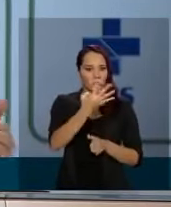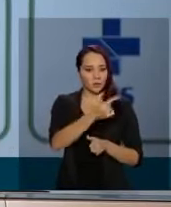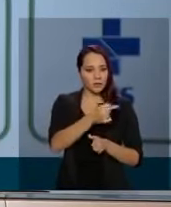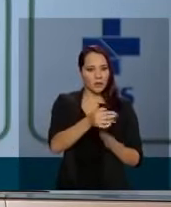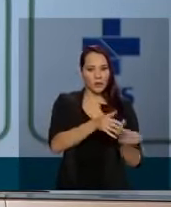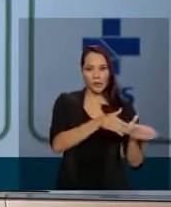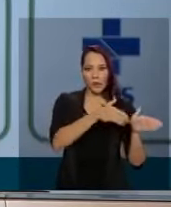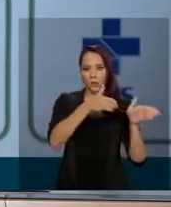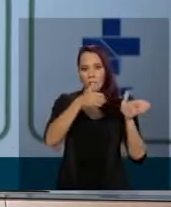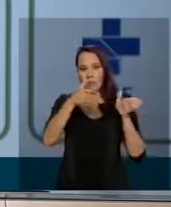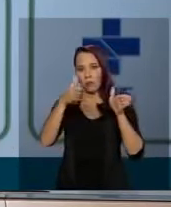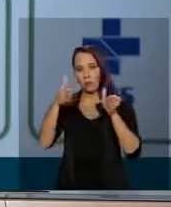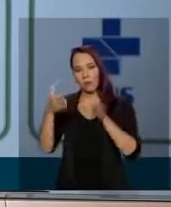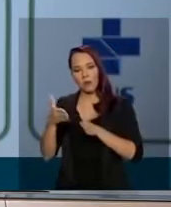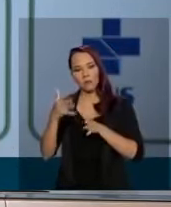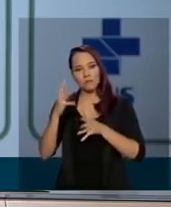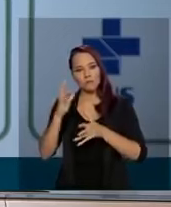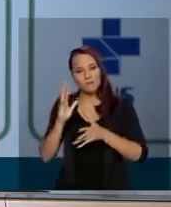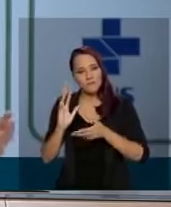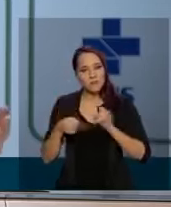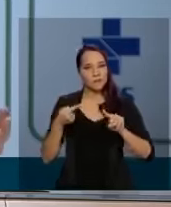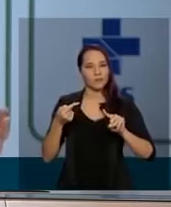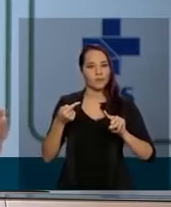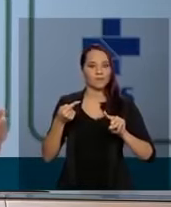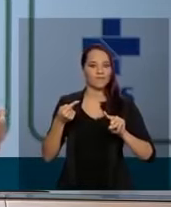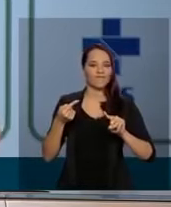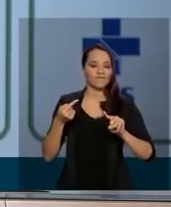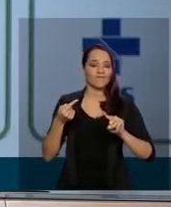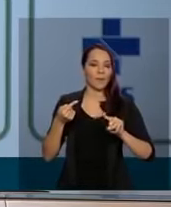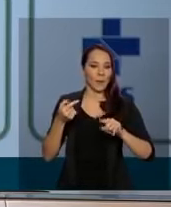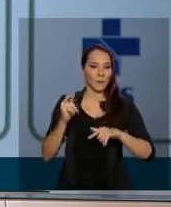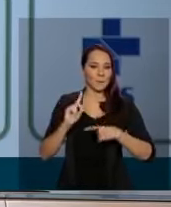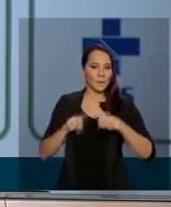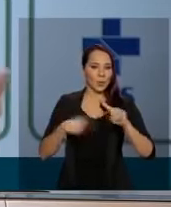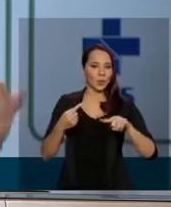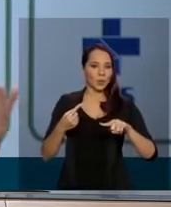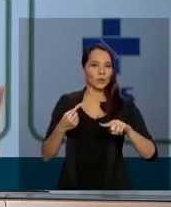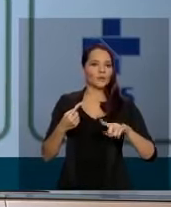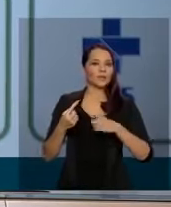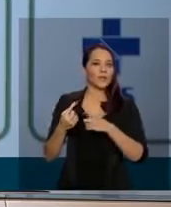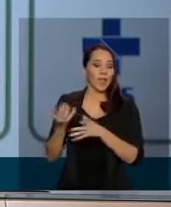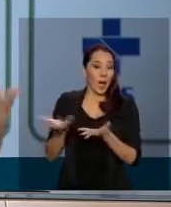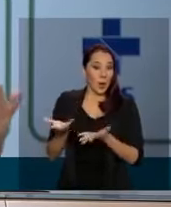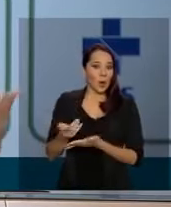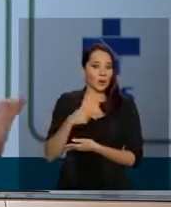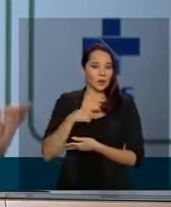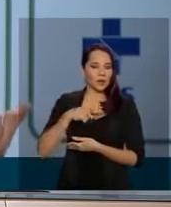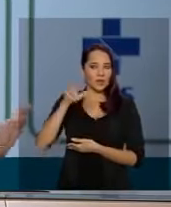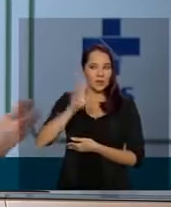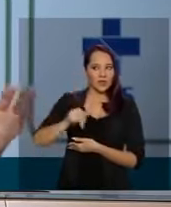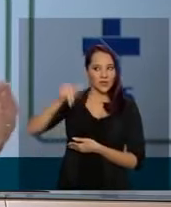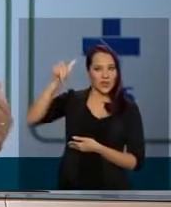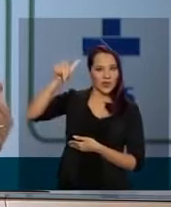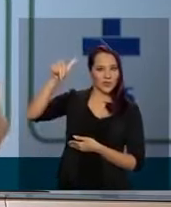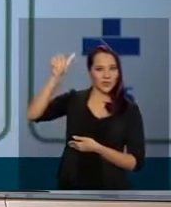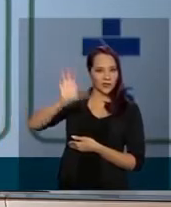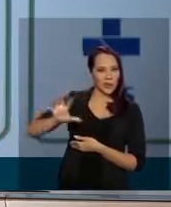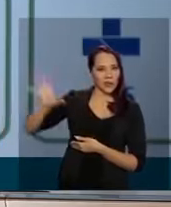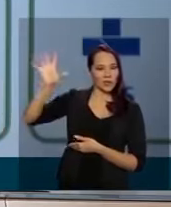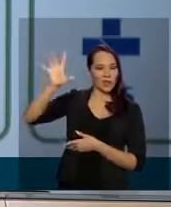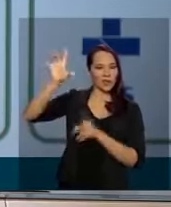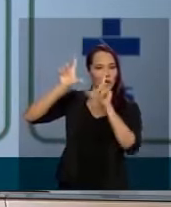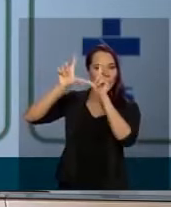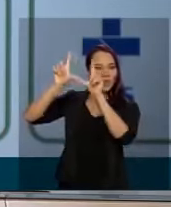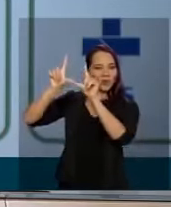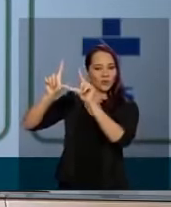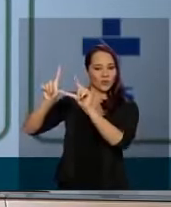semanas, devido à sazonalidade, você vê exatamente o inverso, em que você tem a região norte e nordeste com uma